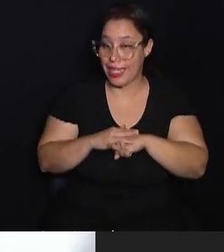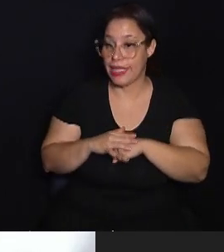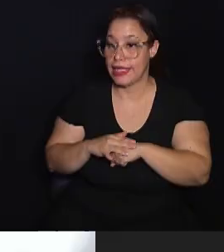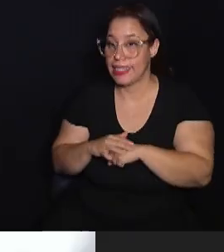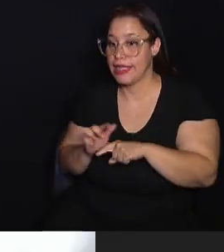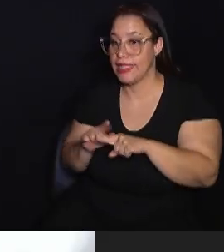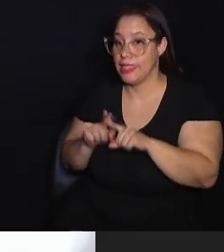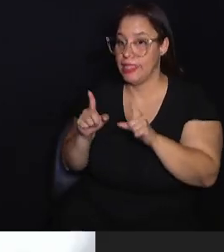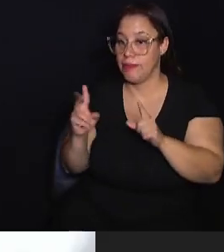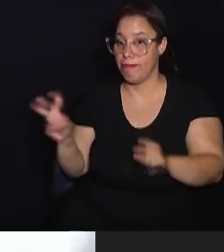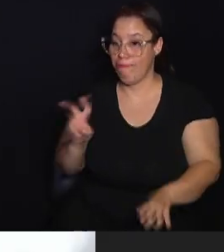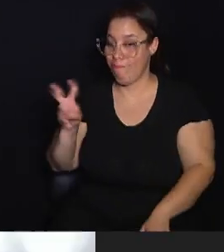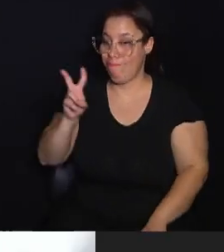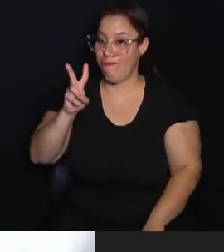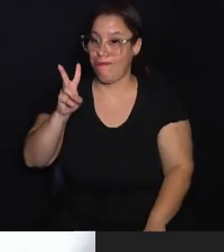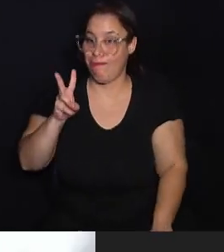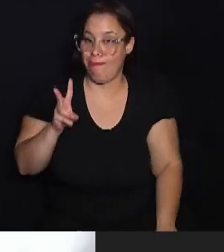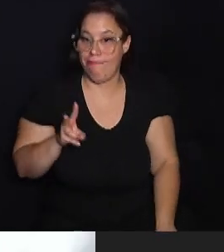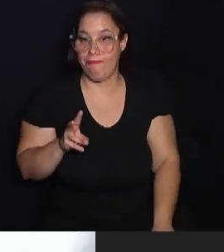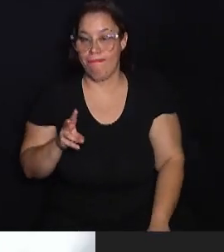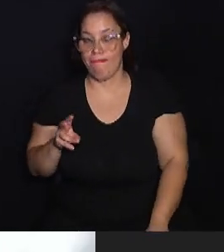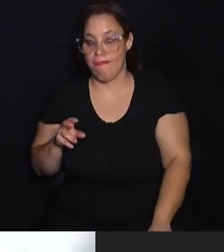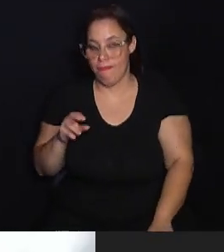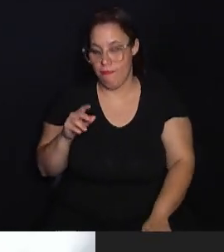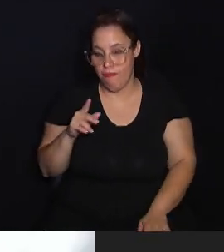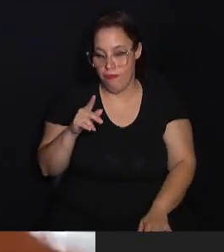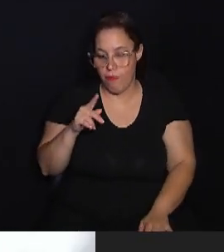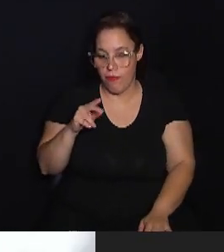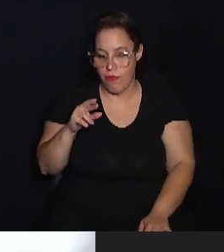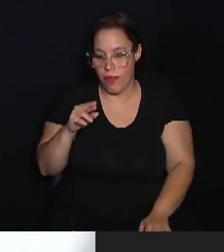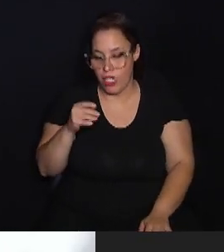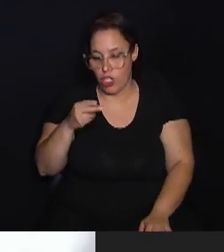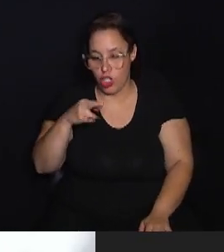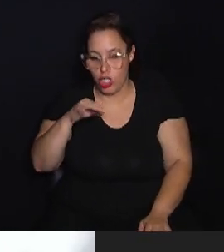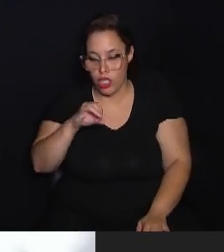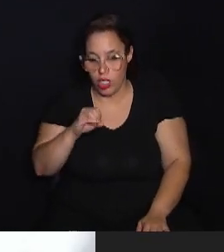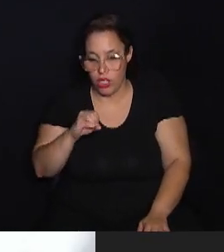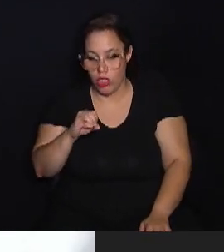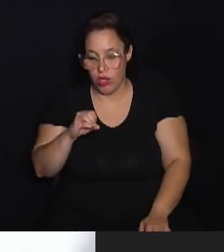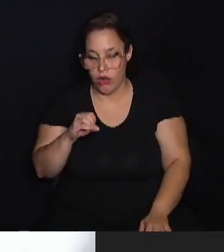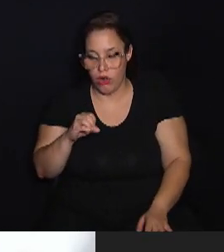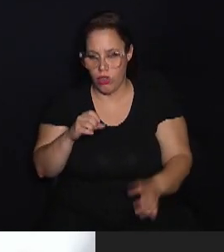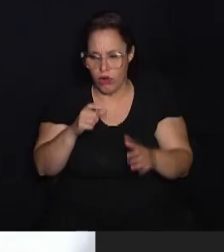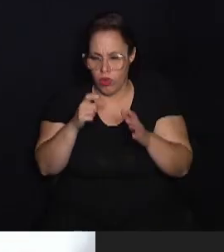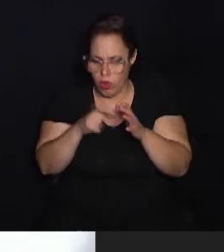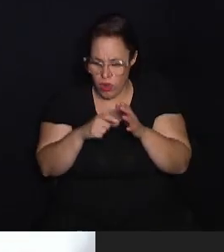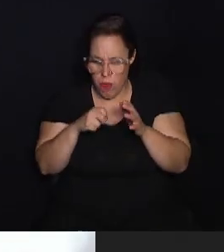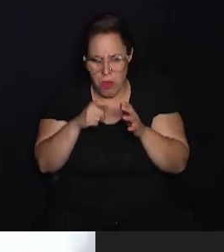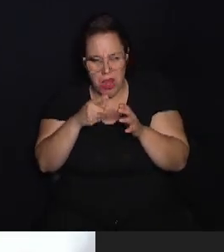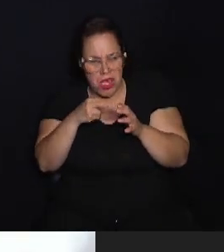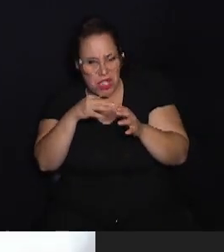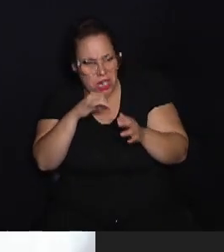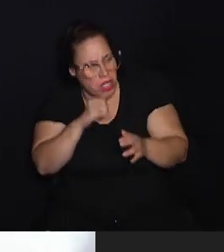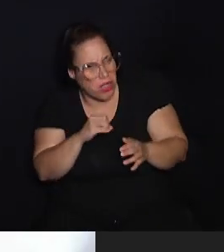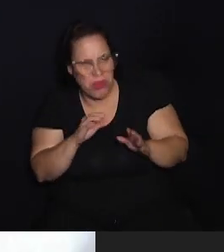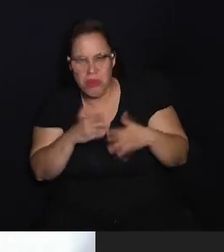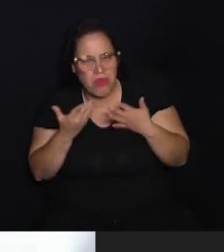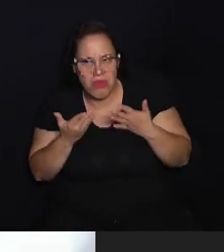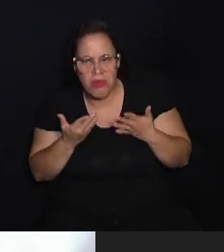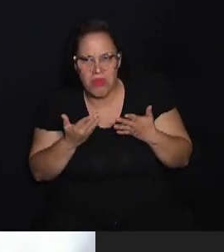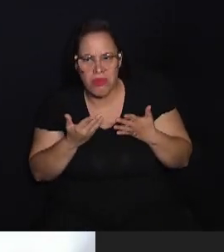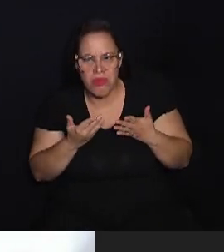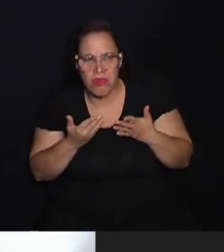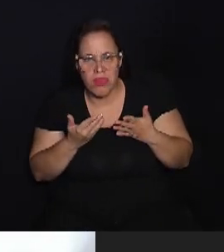mas eles têm valor também preditivo. O que significa um marcador que tem valor preditivo?